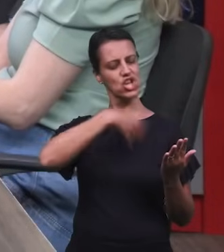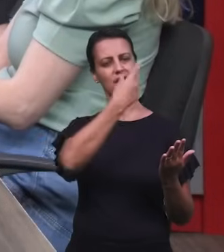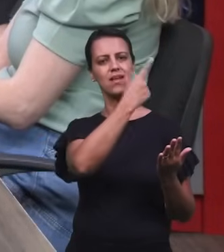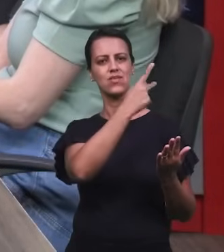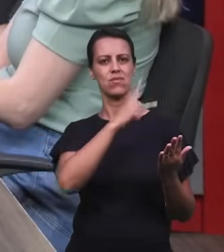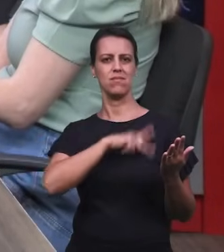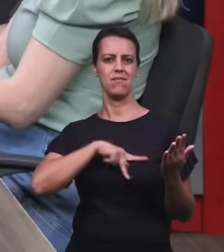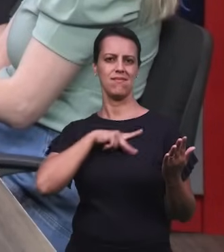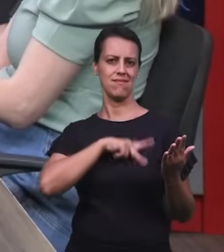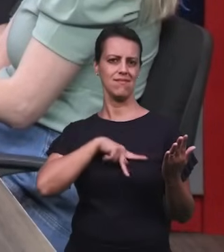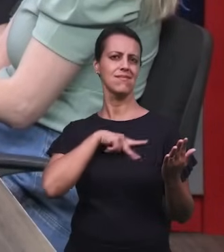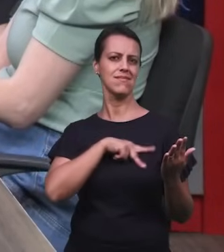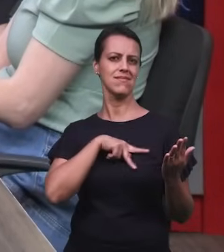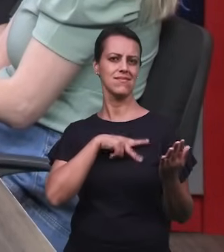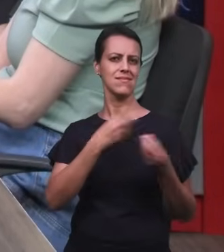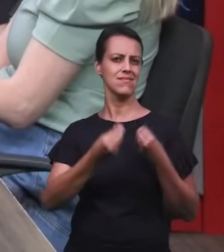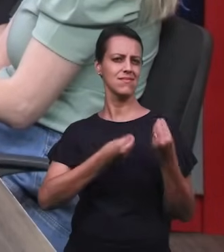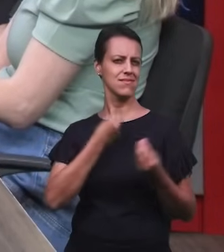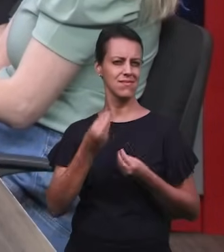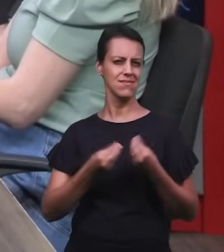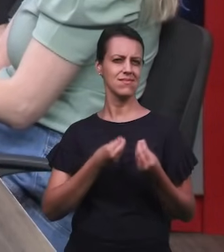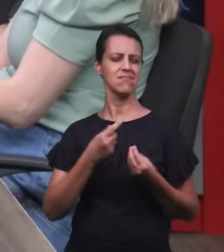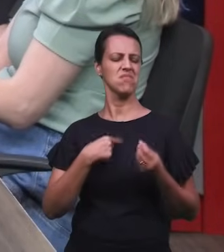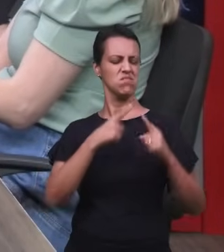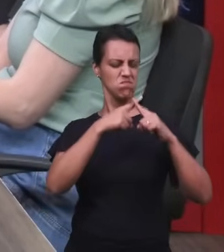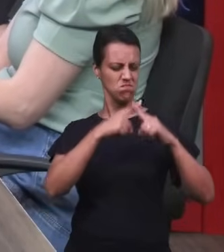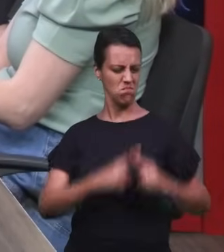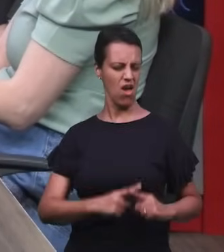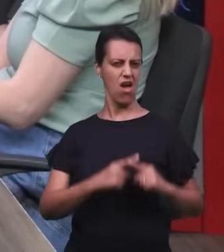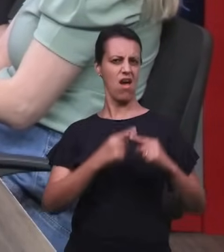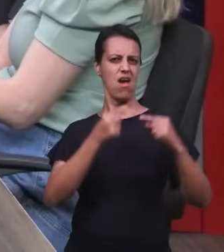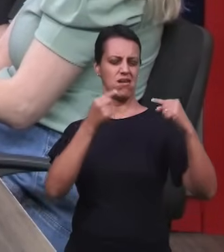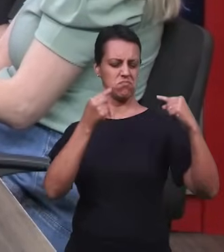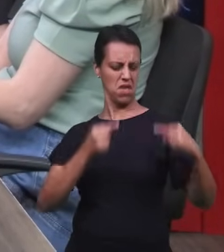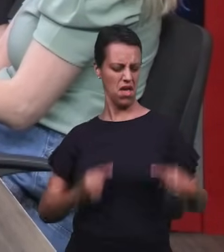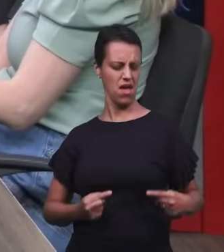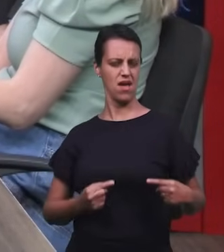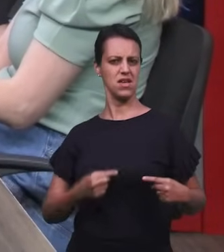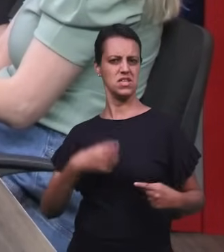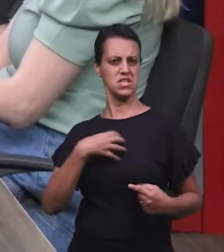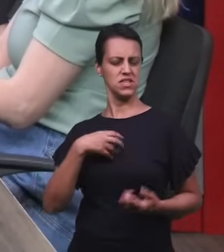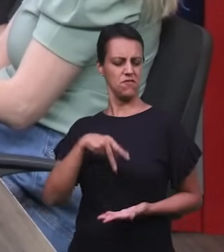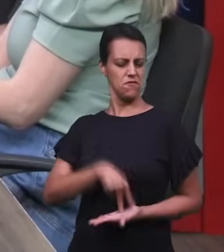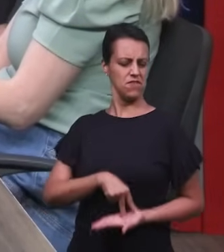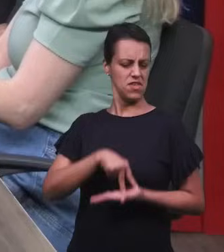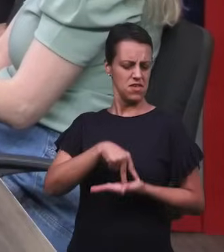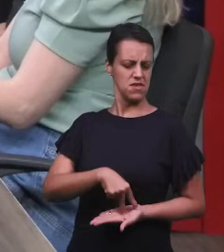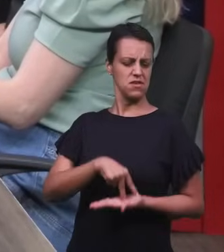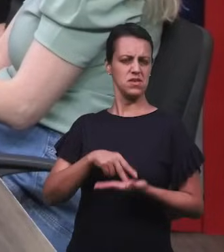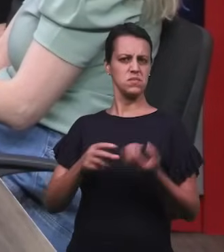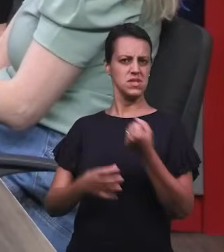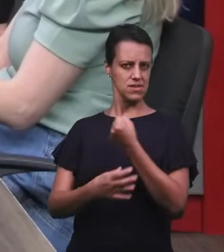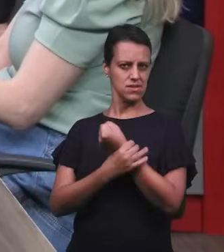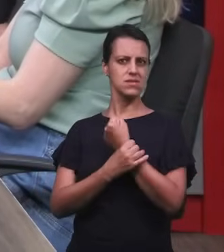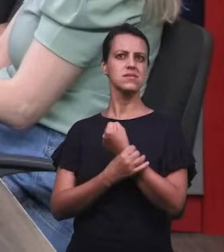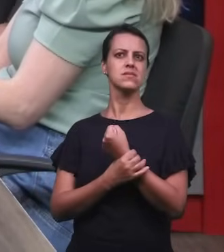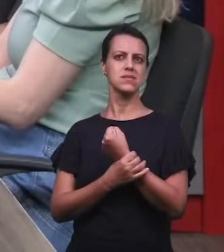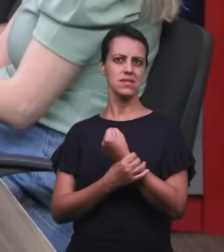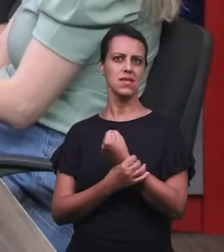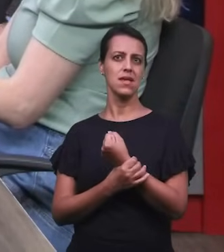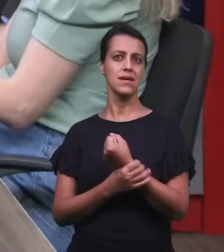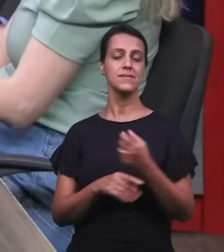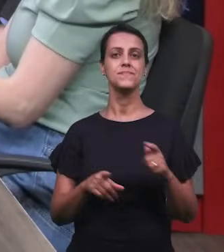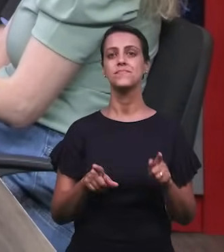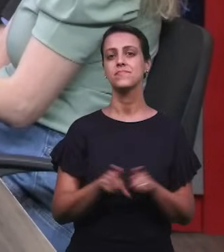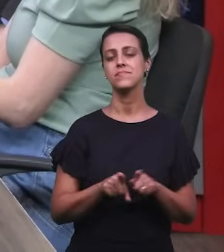né? Aquela característica do combativo, né? Firmeza, né? Segurança. E